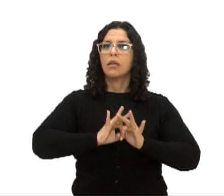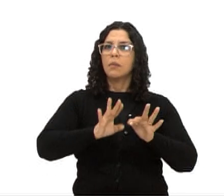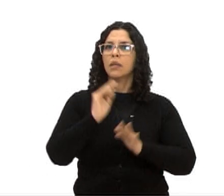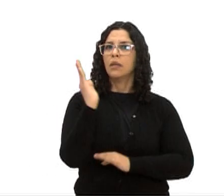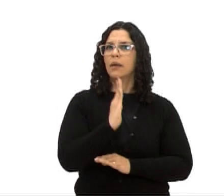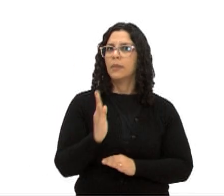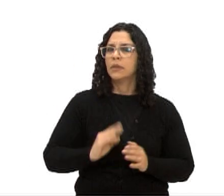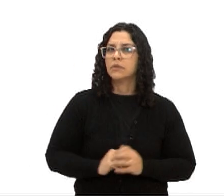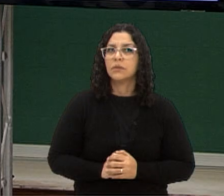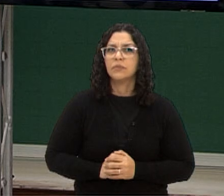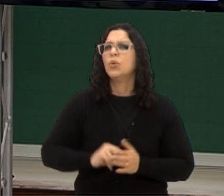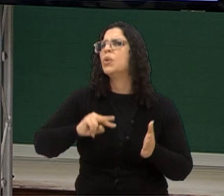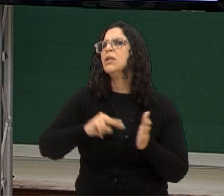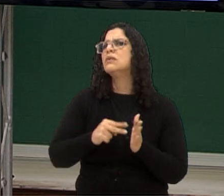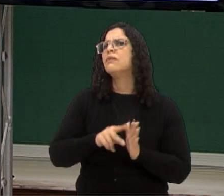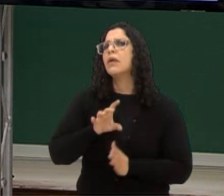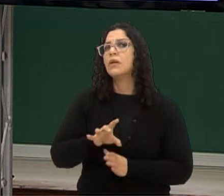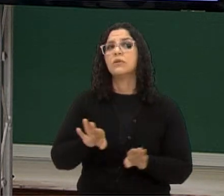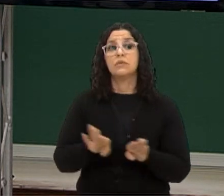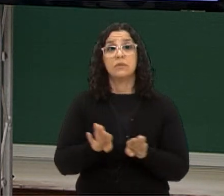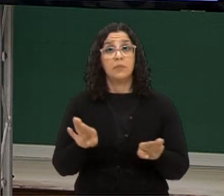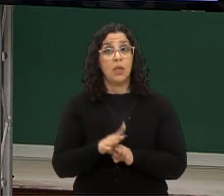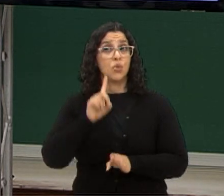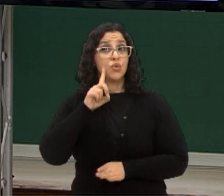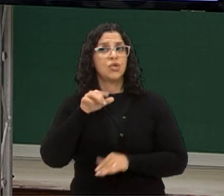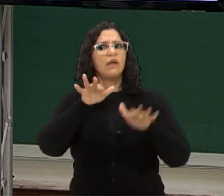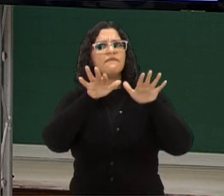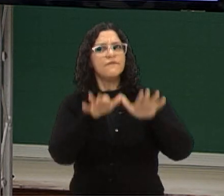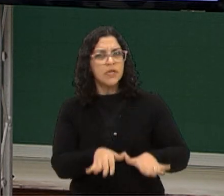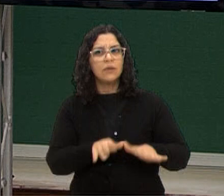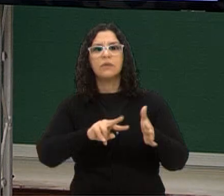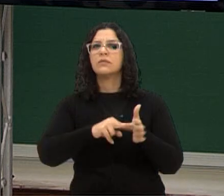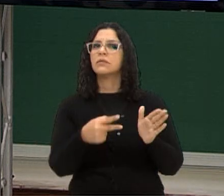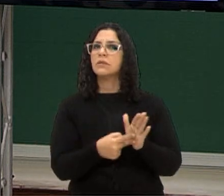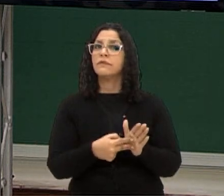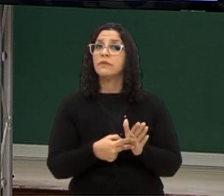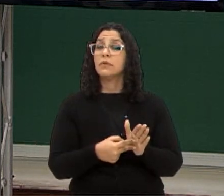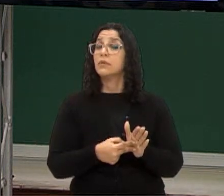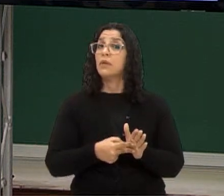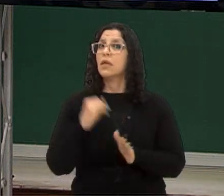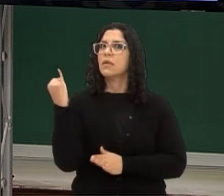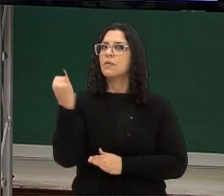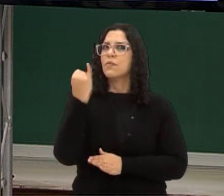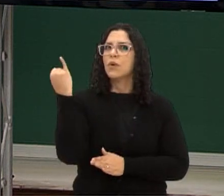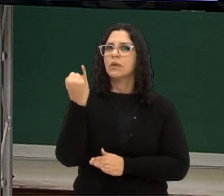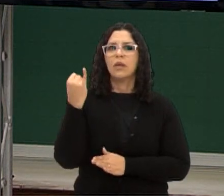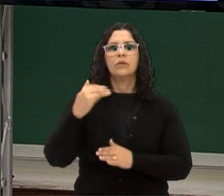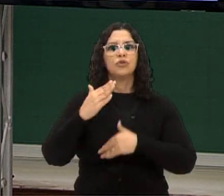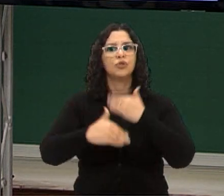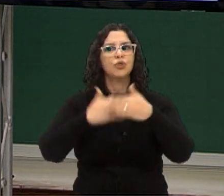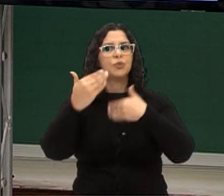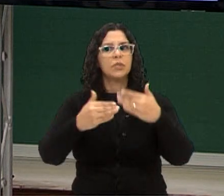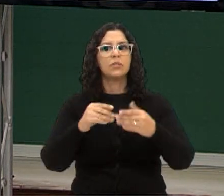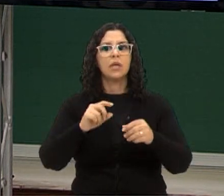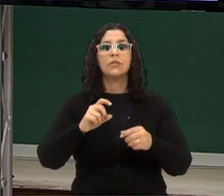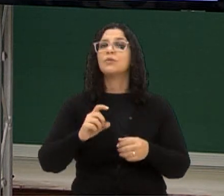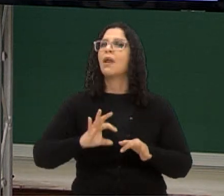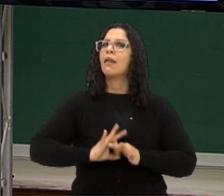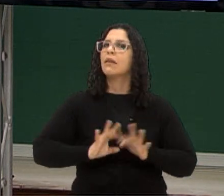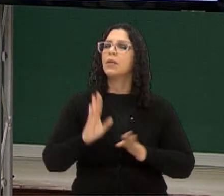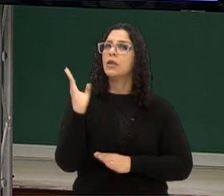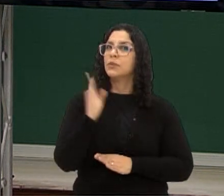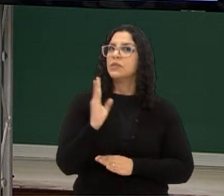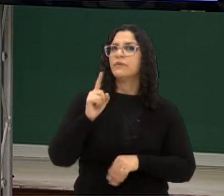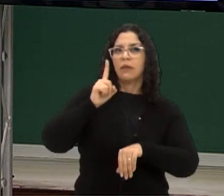Brasil. O Dia do Fico foi um grande passo rumo à independência do Brasil. Vamos explicar essa frase? Vocês